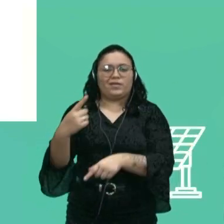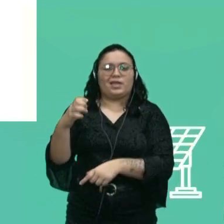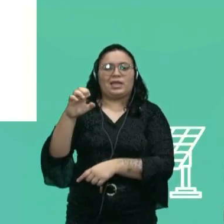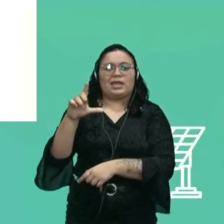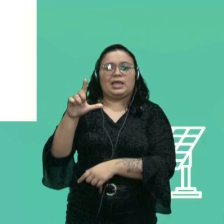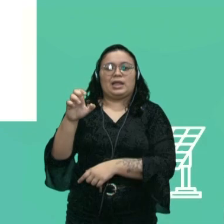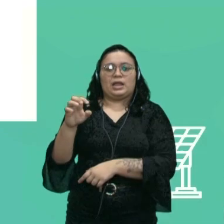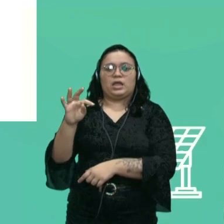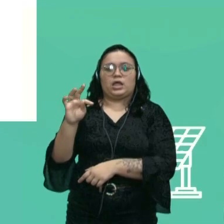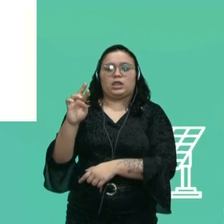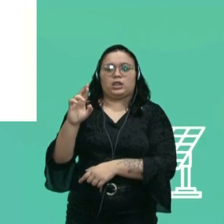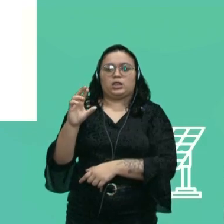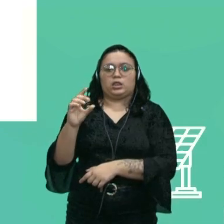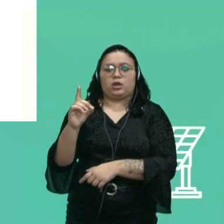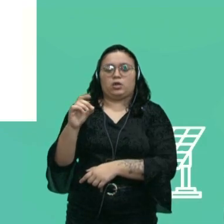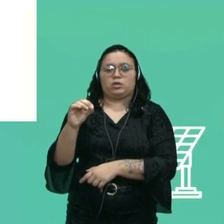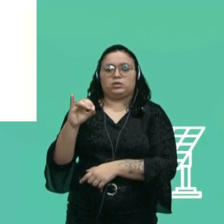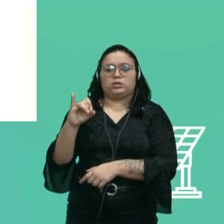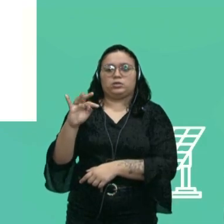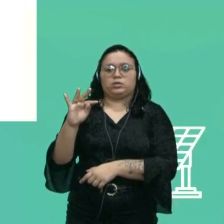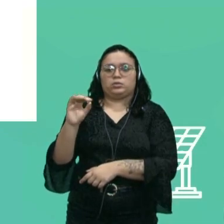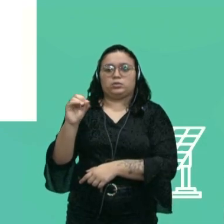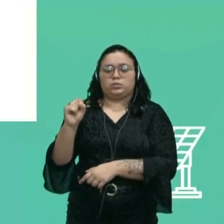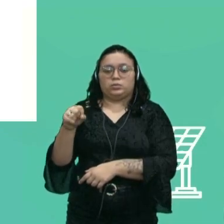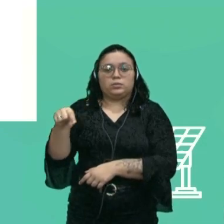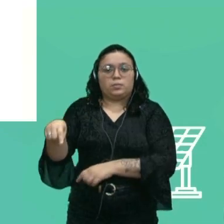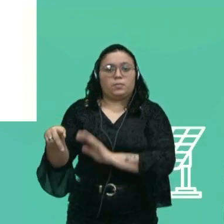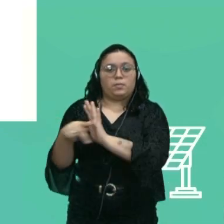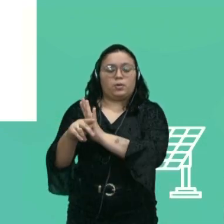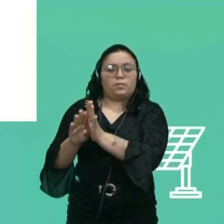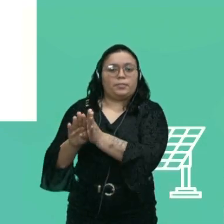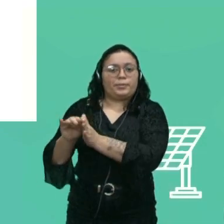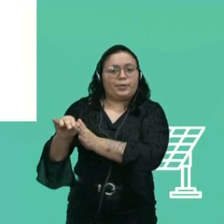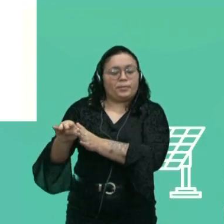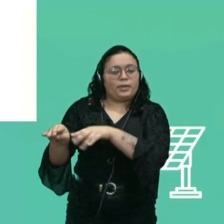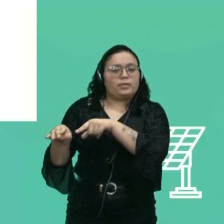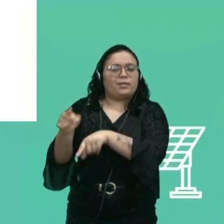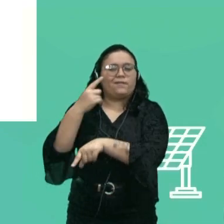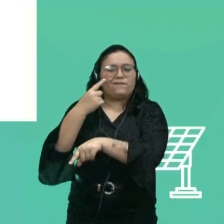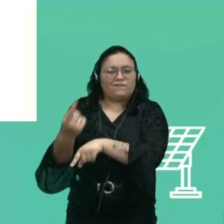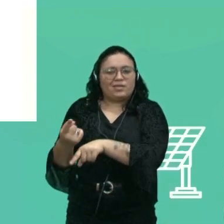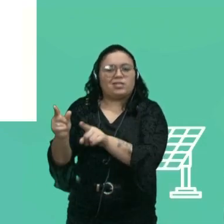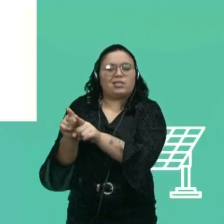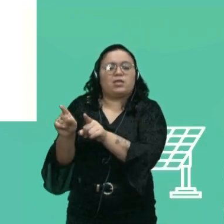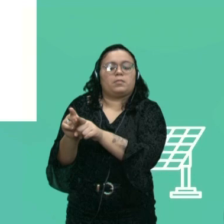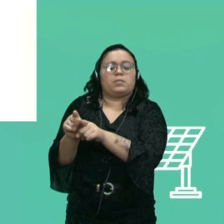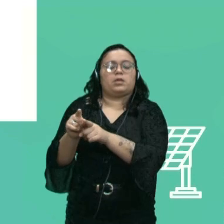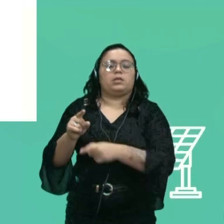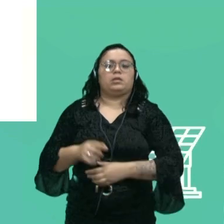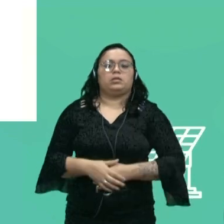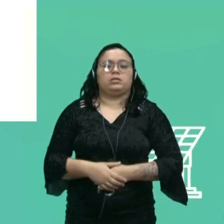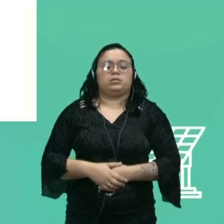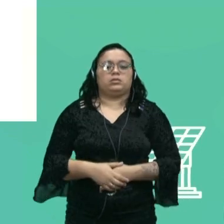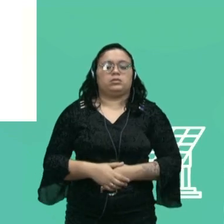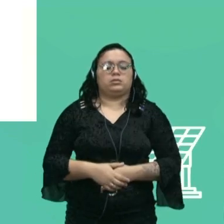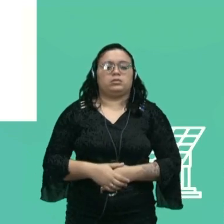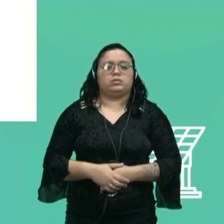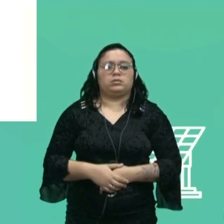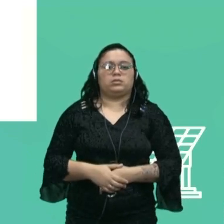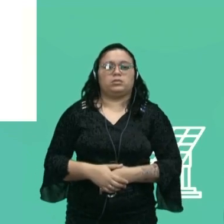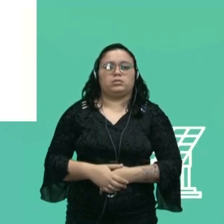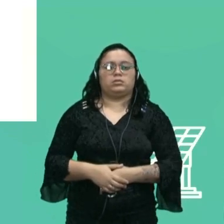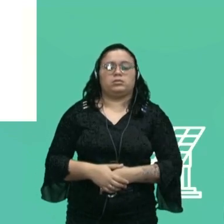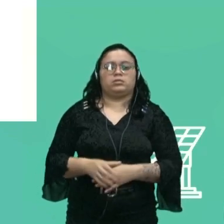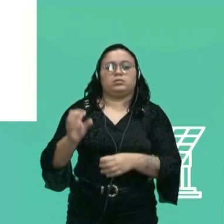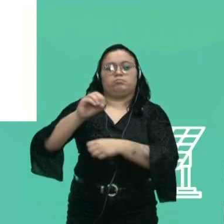microbiana, onde no ânodo se recebe esgoto ou TAR. TAR são os alcatrões,